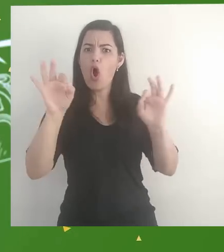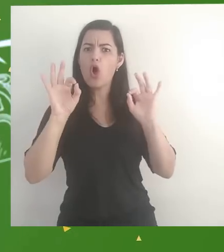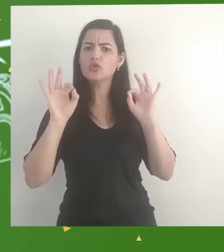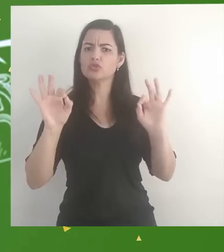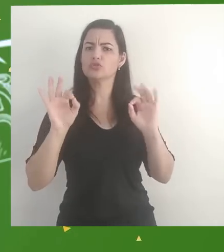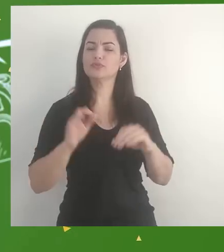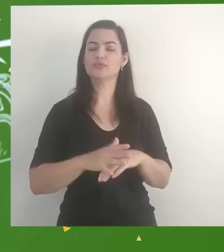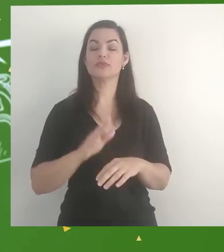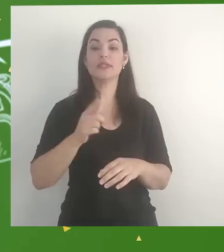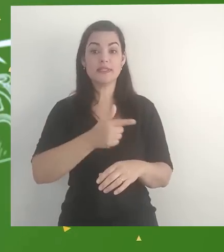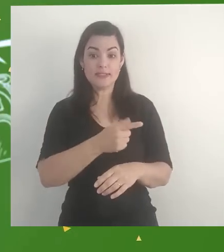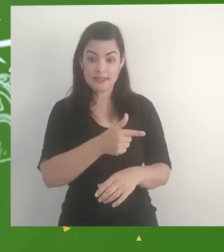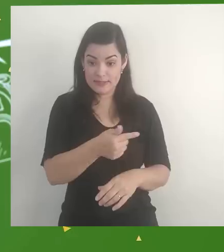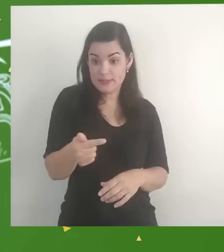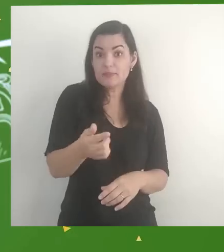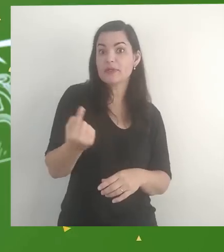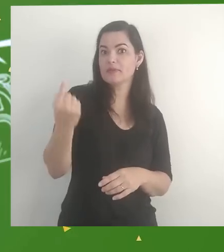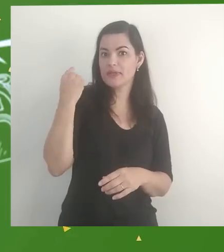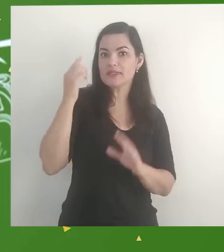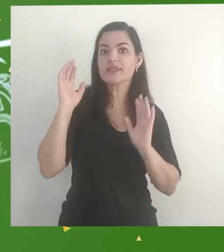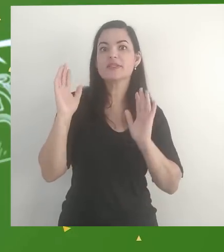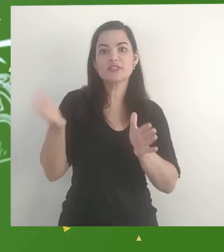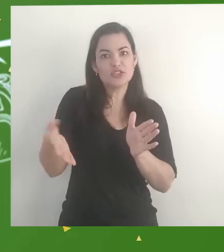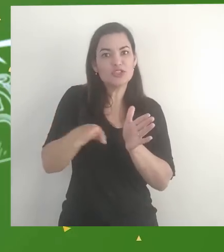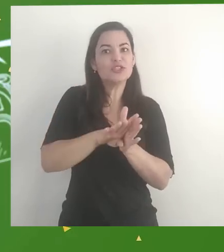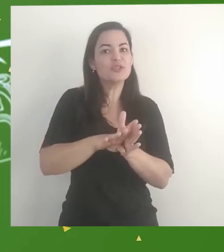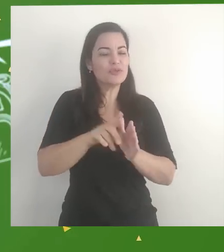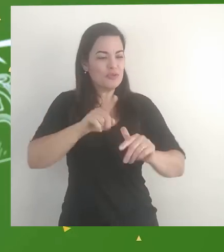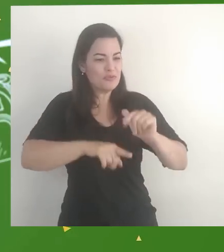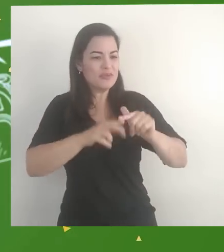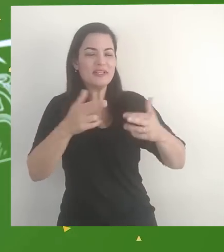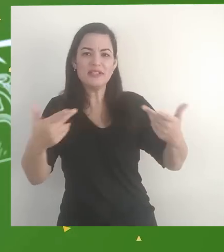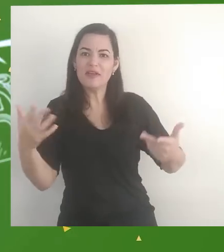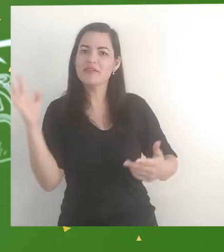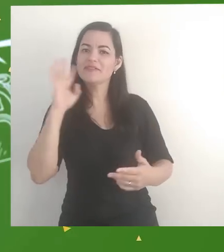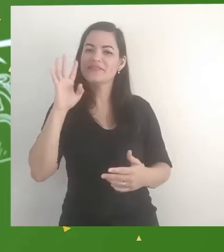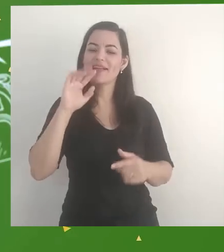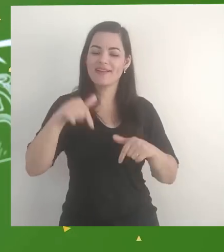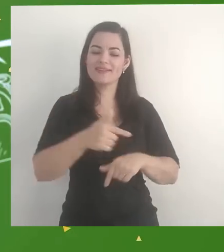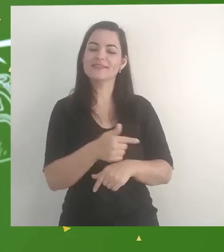tivemos alguns materiais assim, essa semana também.